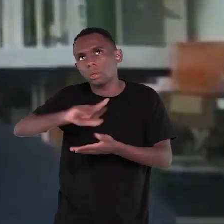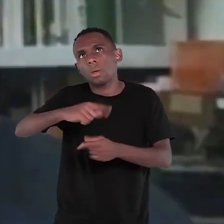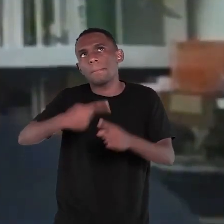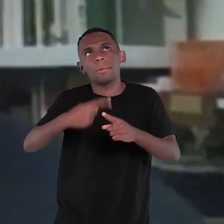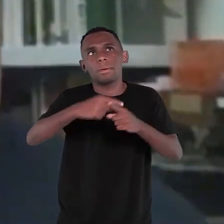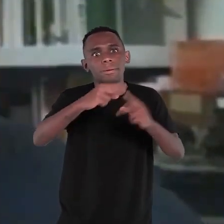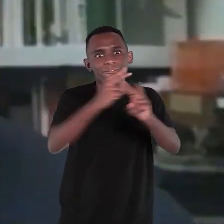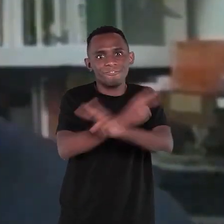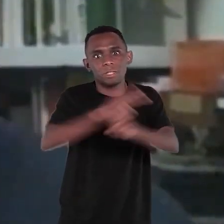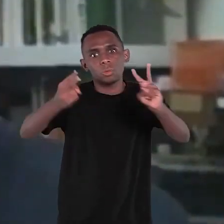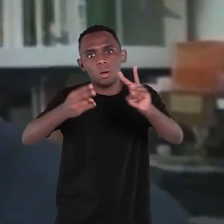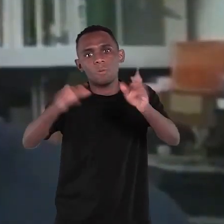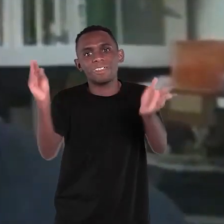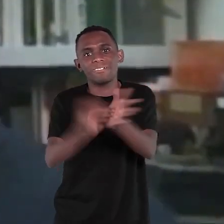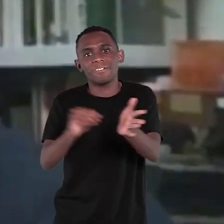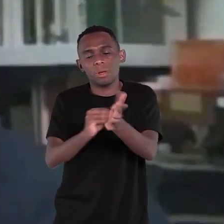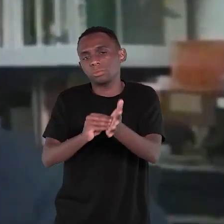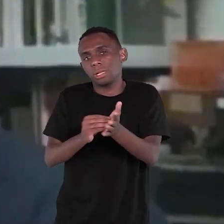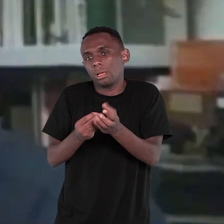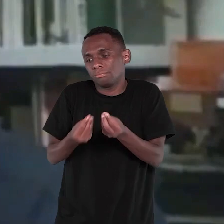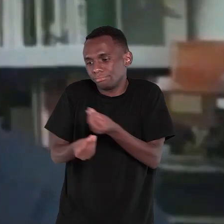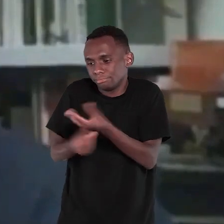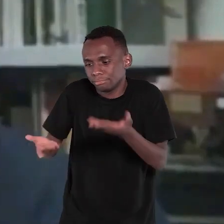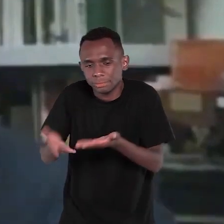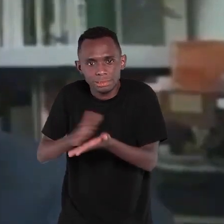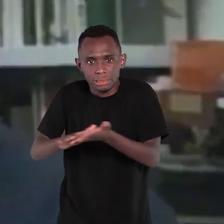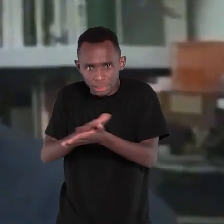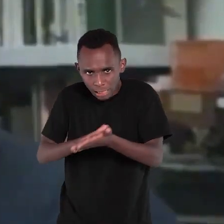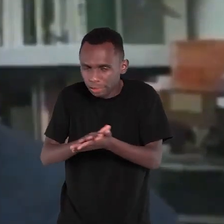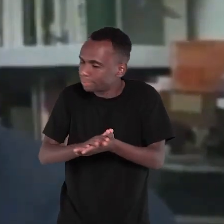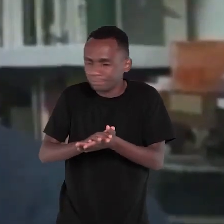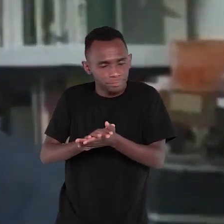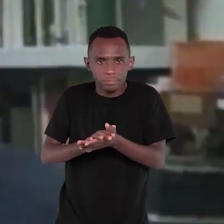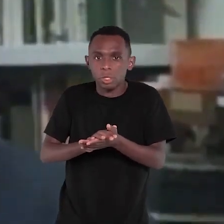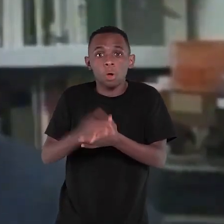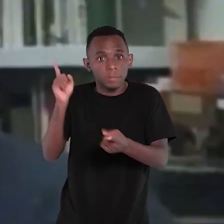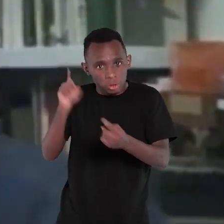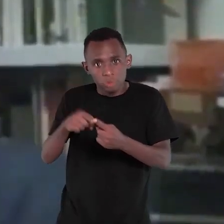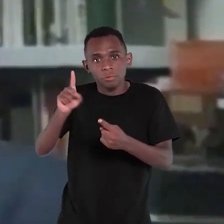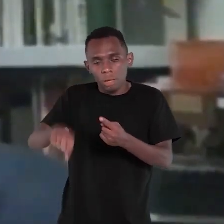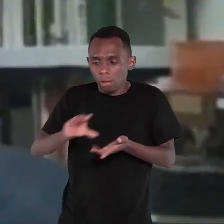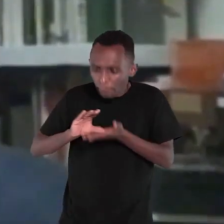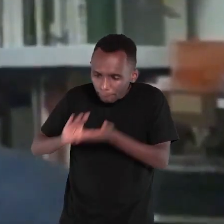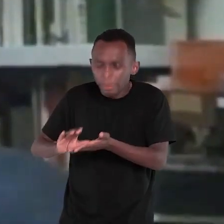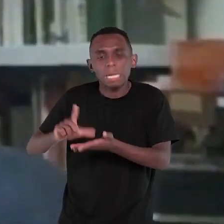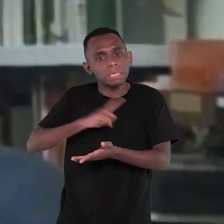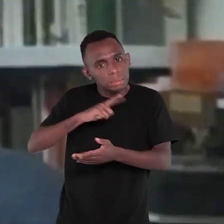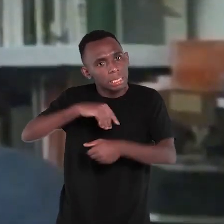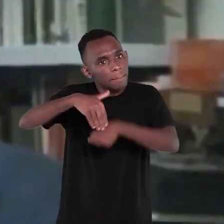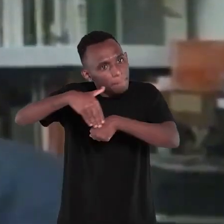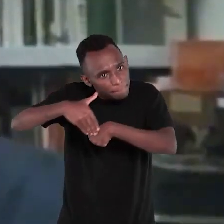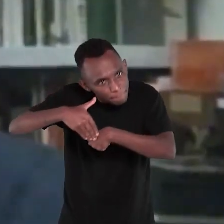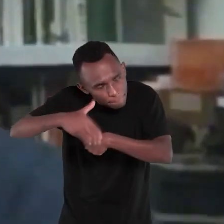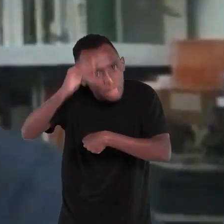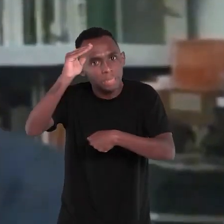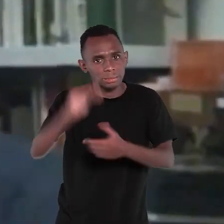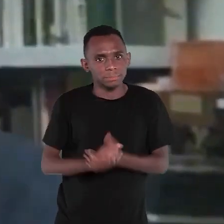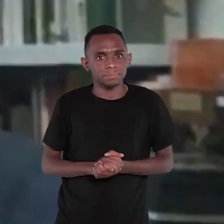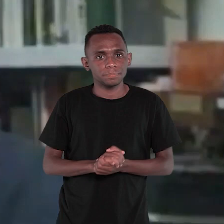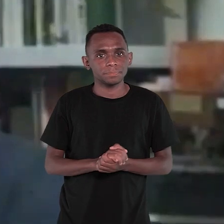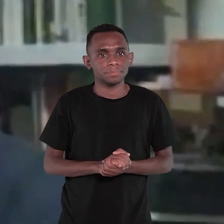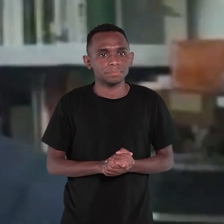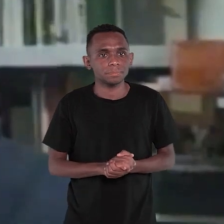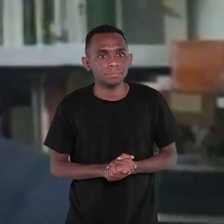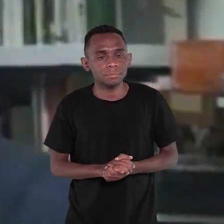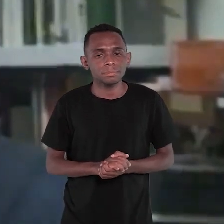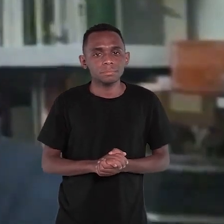não é porque é digital que isso, né, razão a mais para remunerar quem tá criando